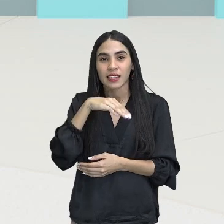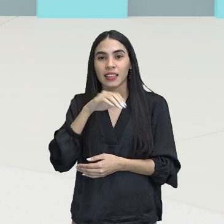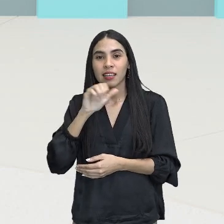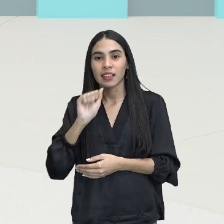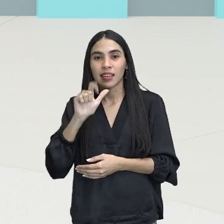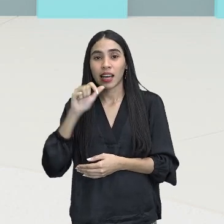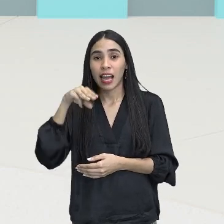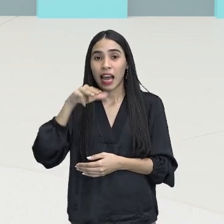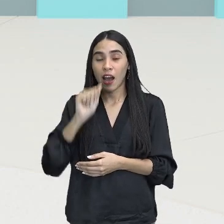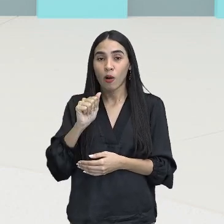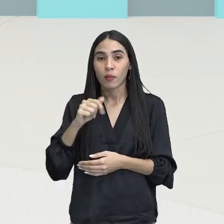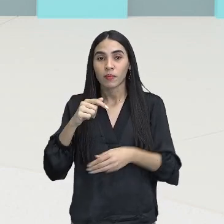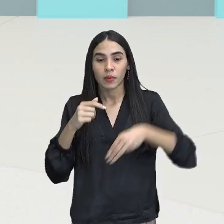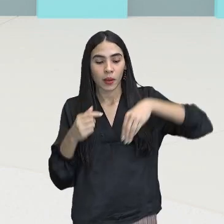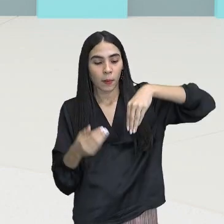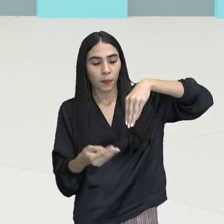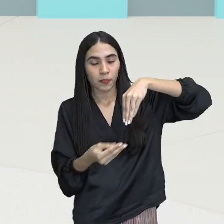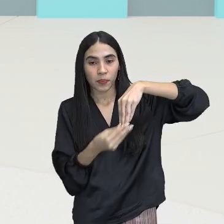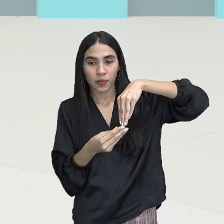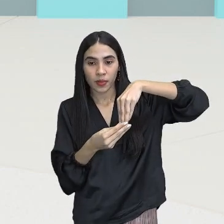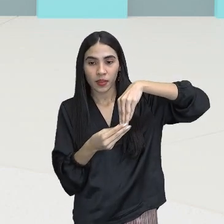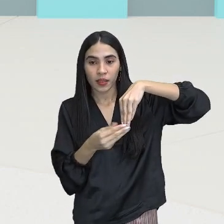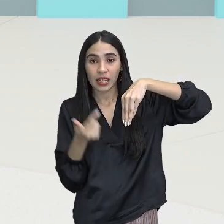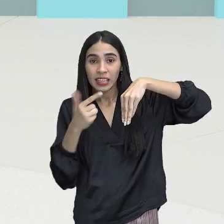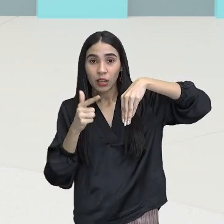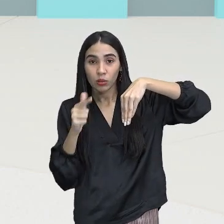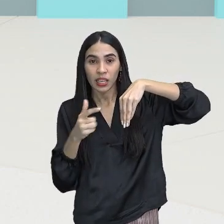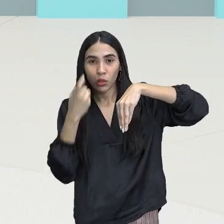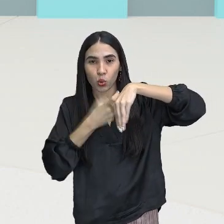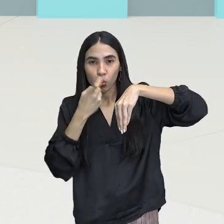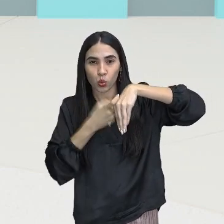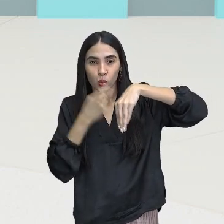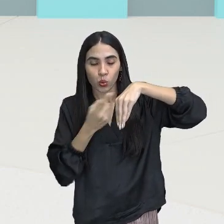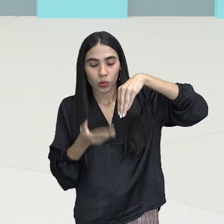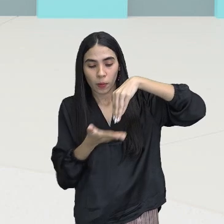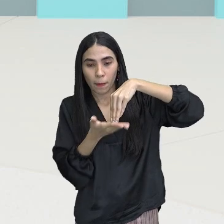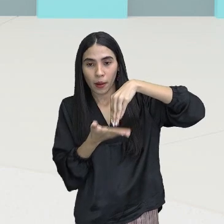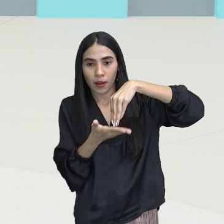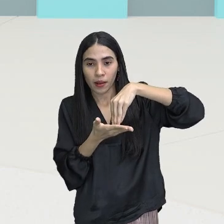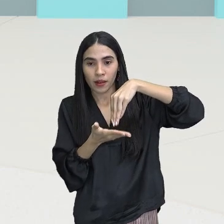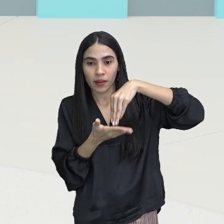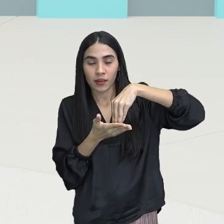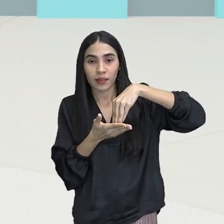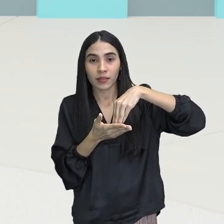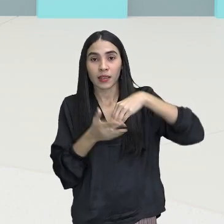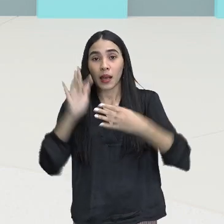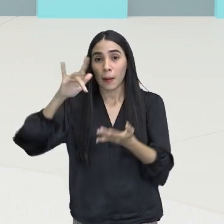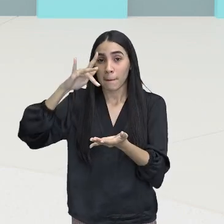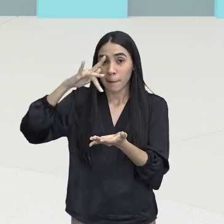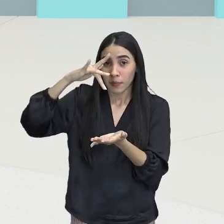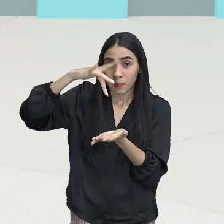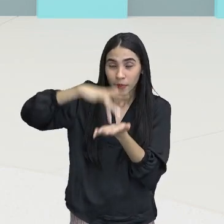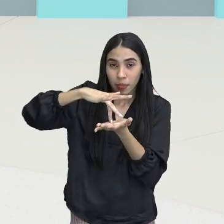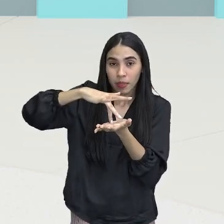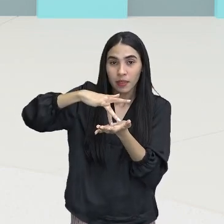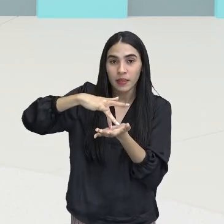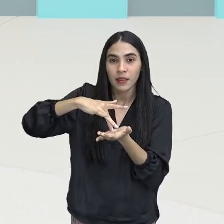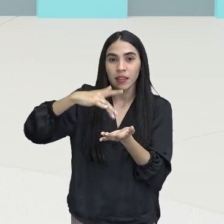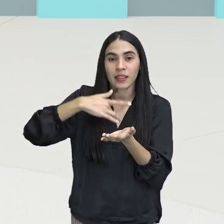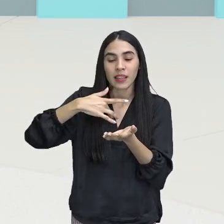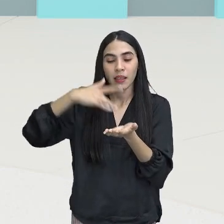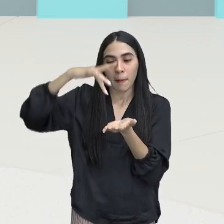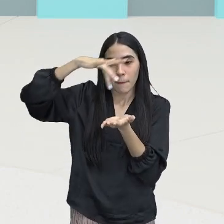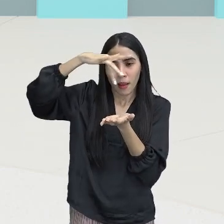não tem o gesso na ponta. A bailarina, ela utiliza essa sapatilha na meia ponta. Tem a fita